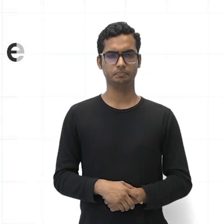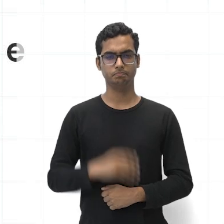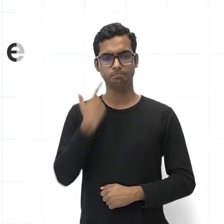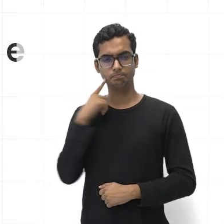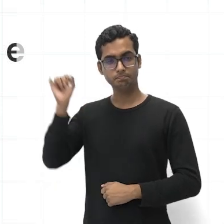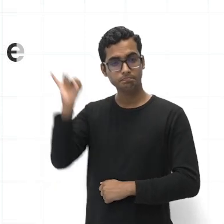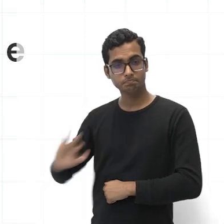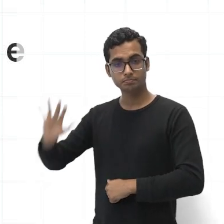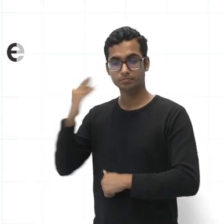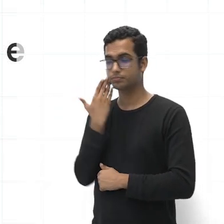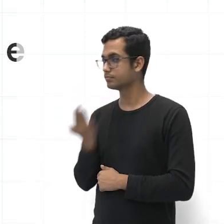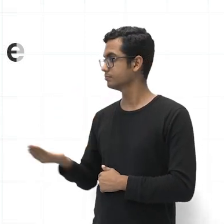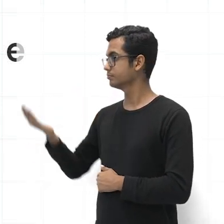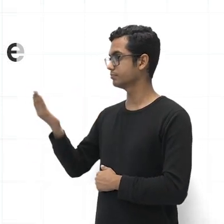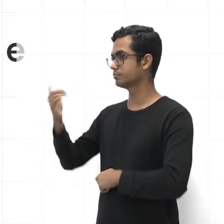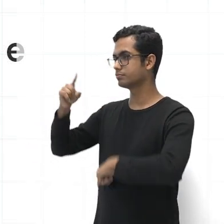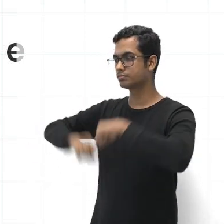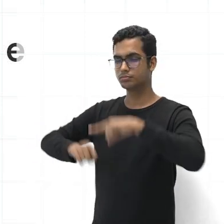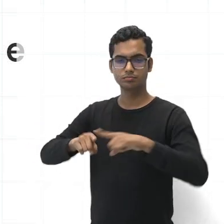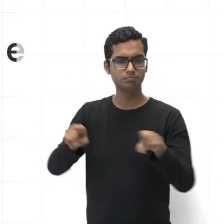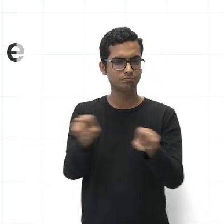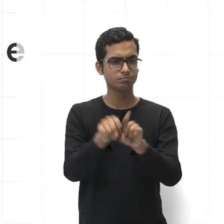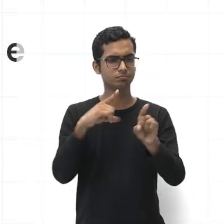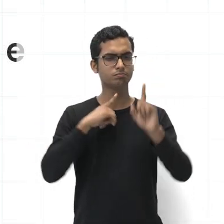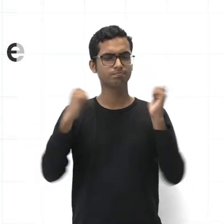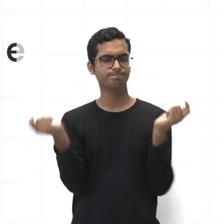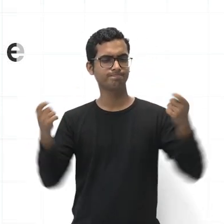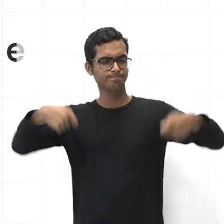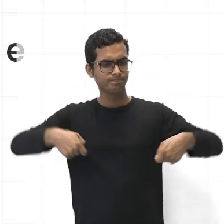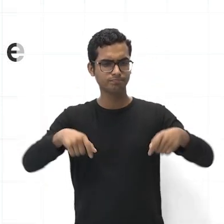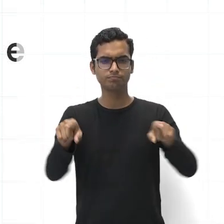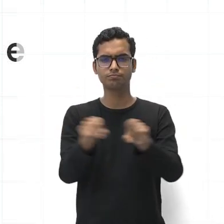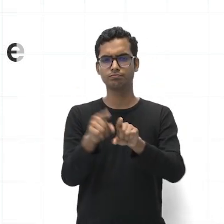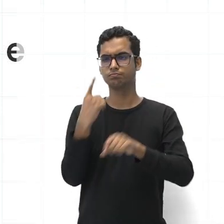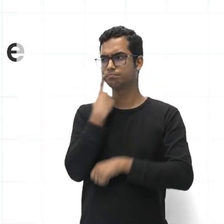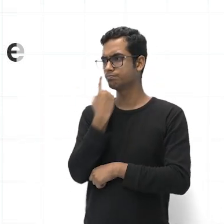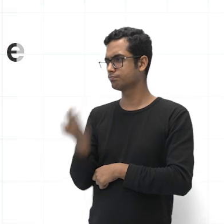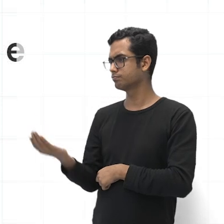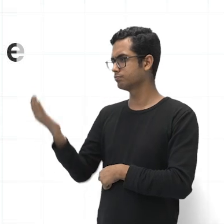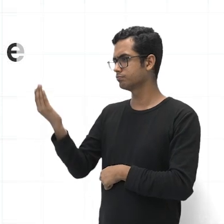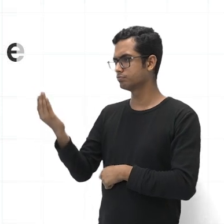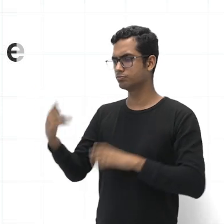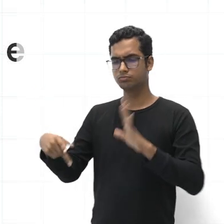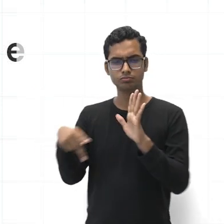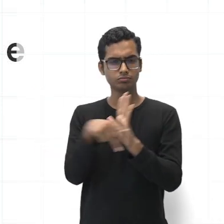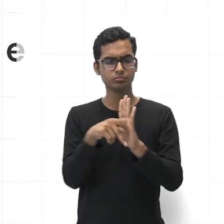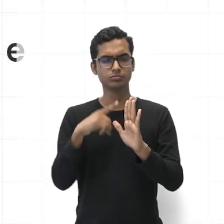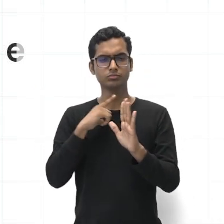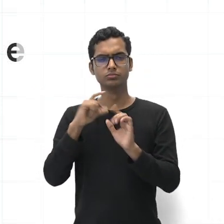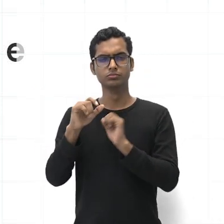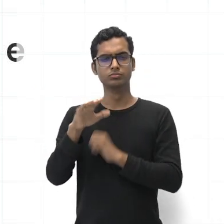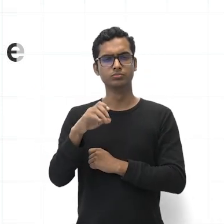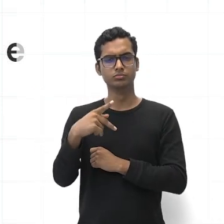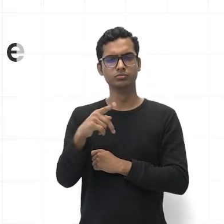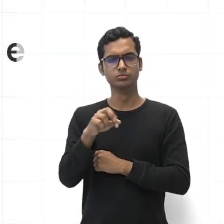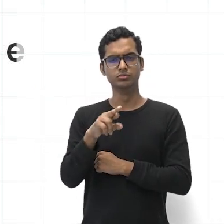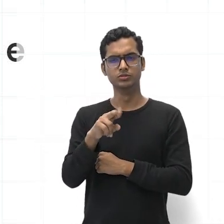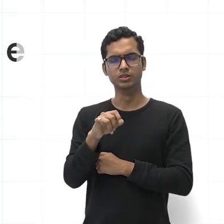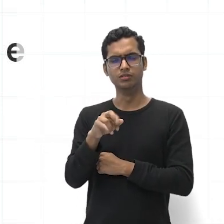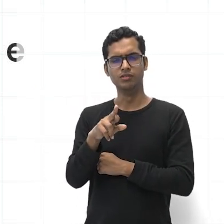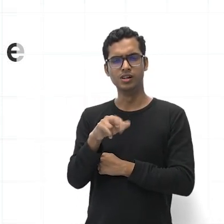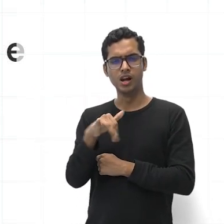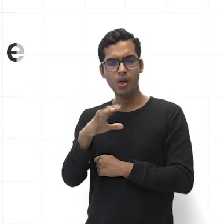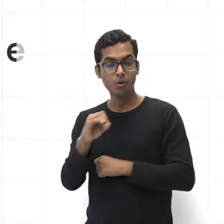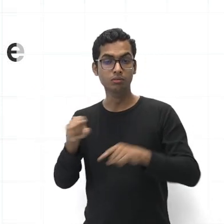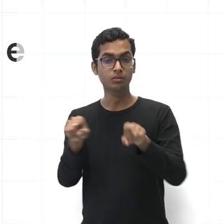Nessa imagem didática, nós temos a possibilidade de ver não só o sistema nervoso periférico, como rever também